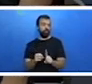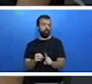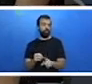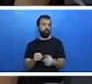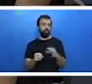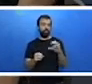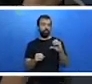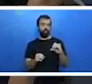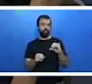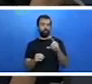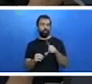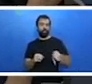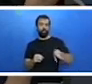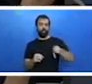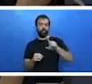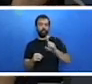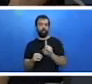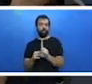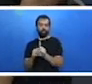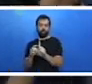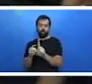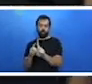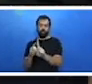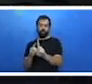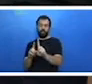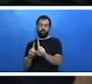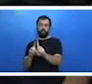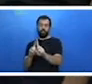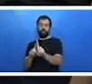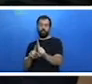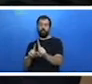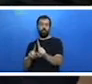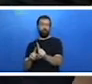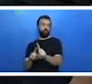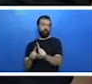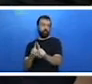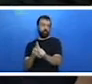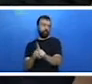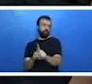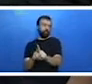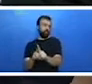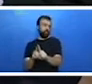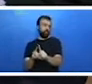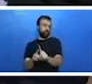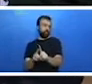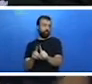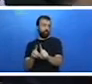trás. Uma casinha para trás. Olha lá, vai ficar